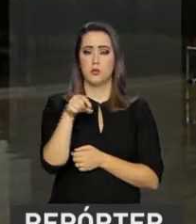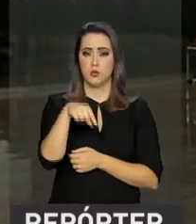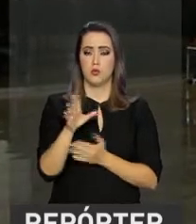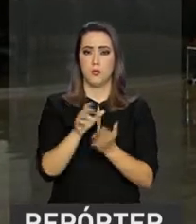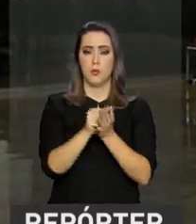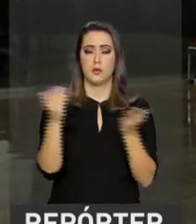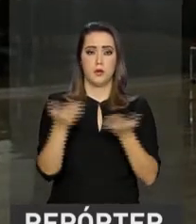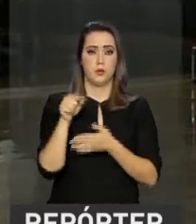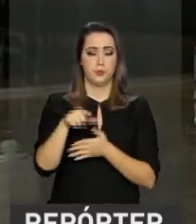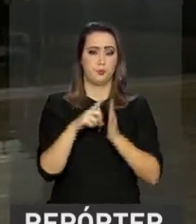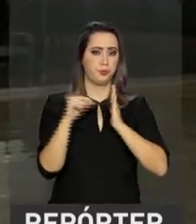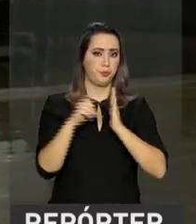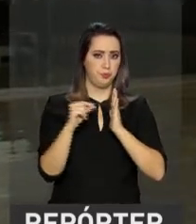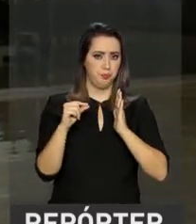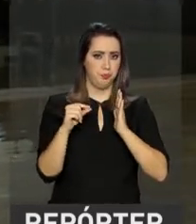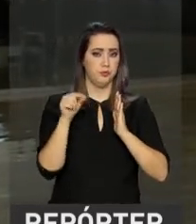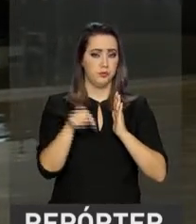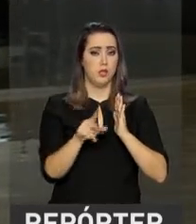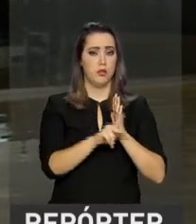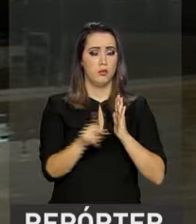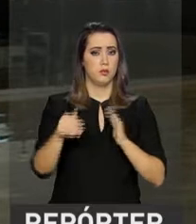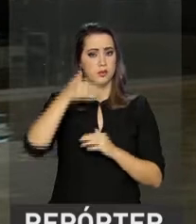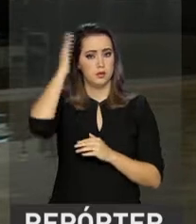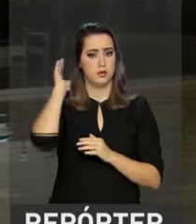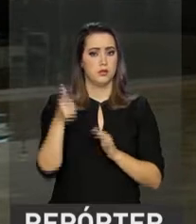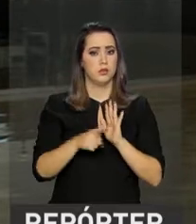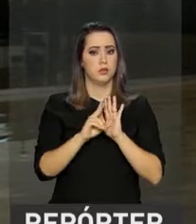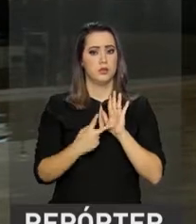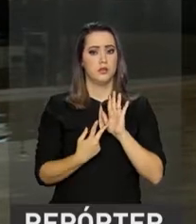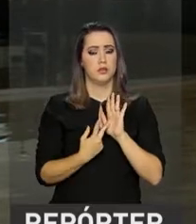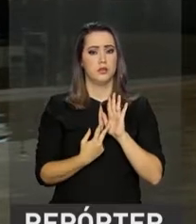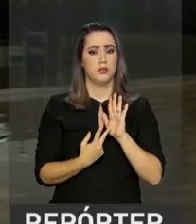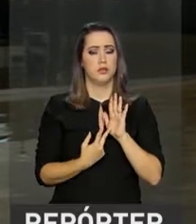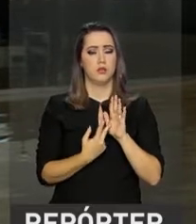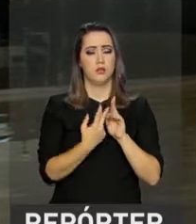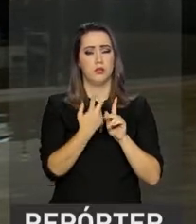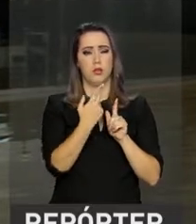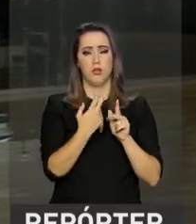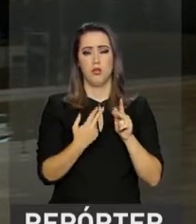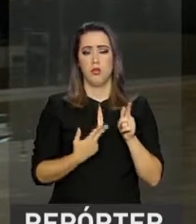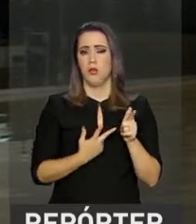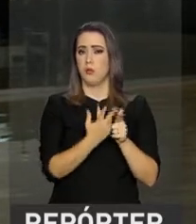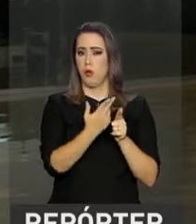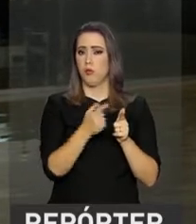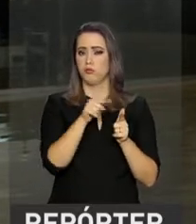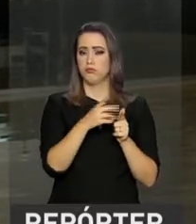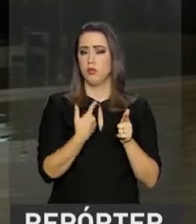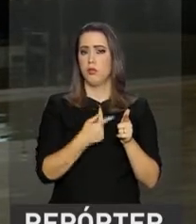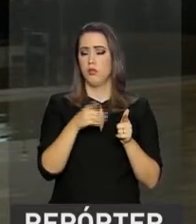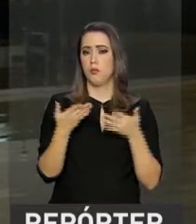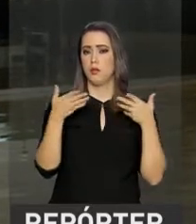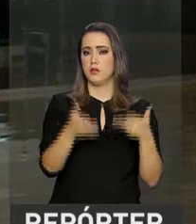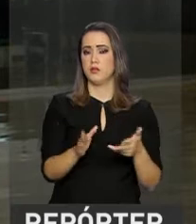no palácio do planalto o presidente michel temer que passou por um procedimento cirúrgico na última quarta feira participou da cerimônia